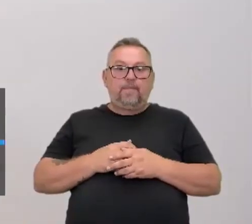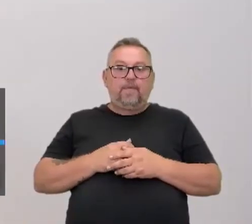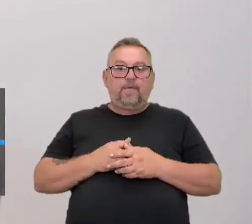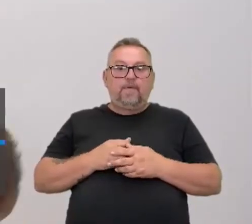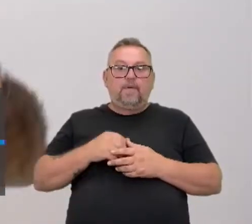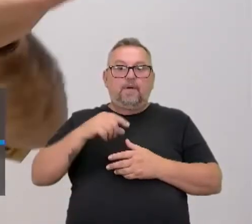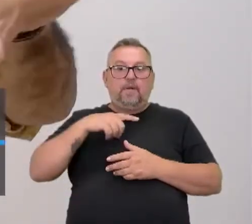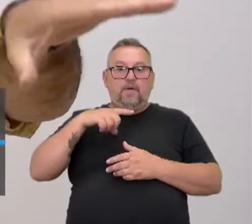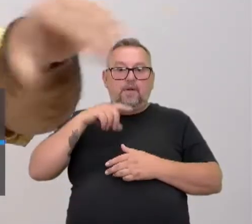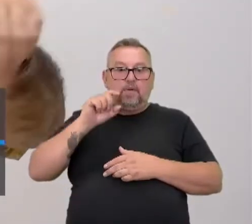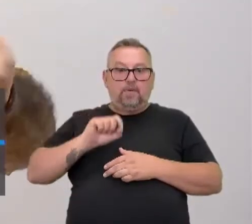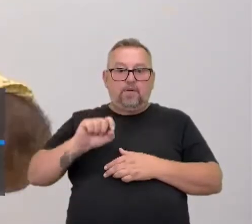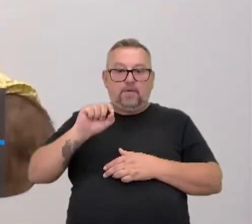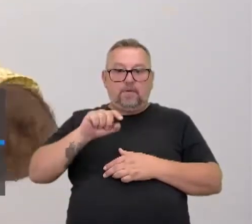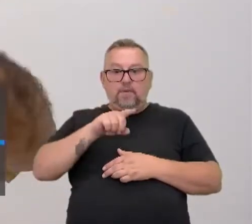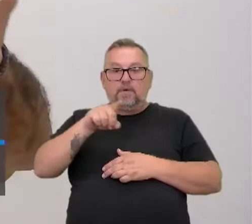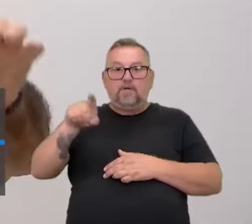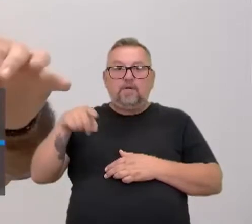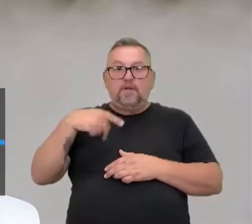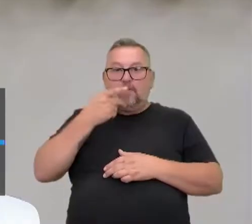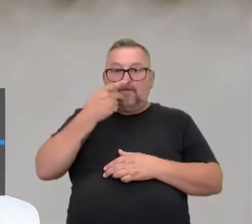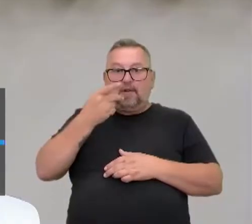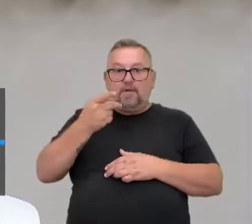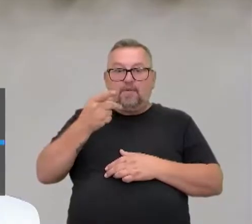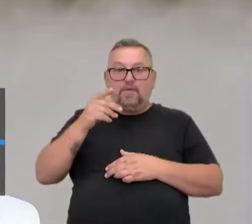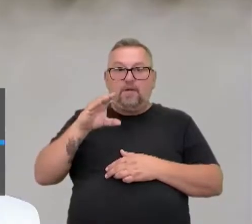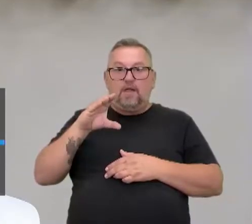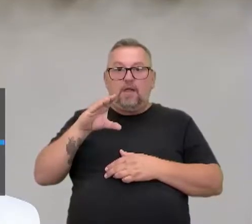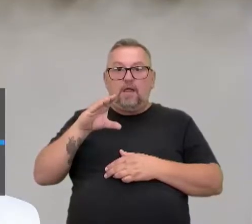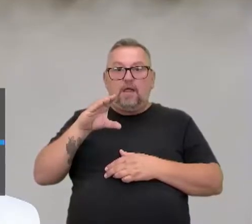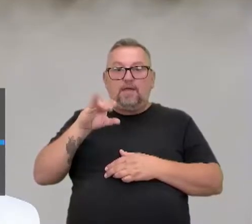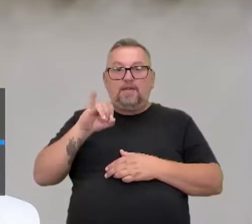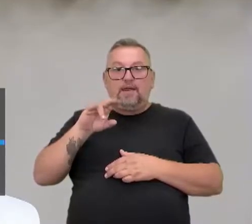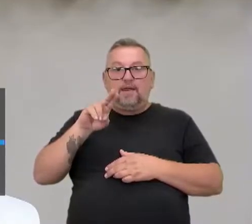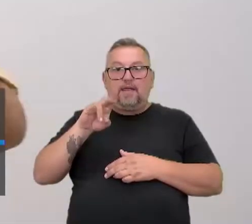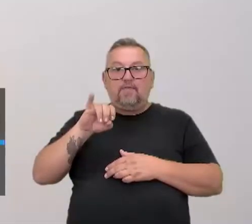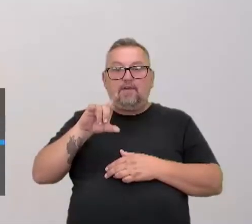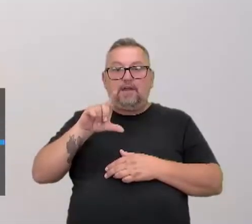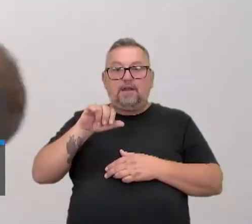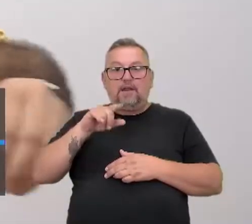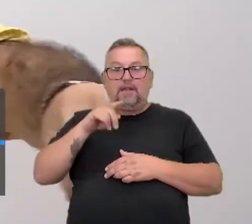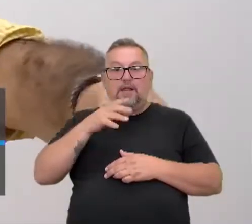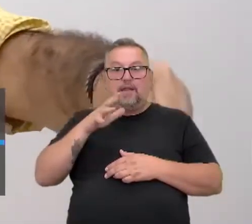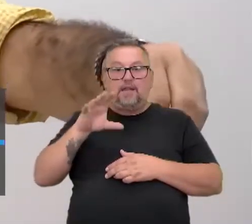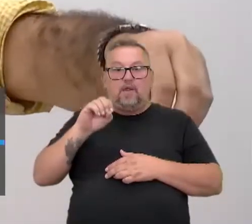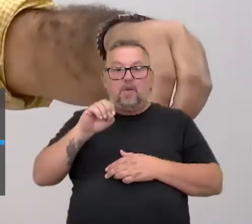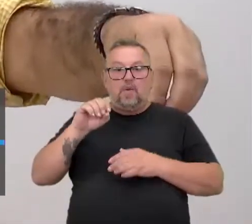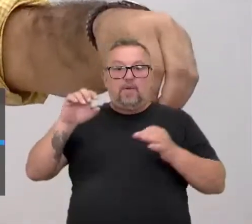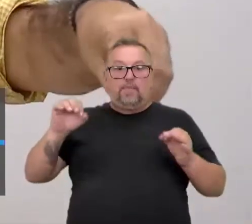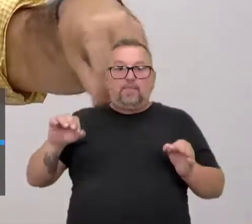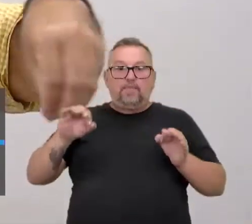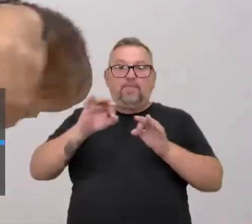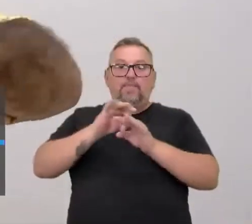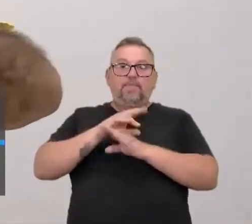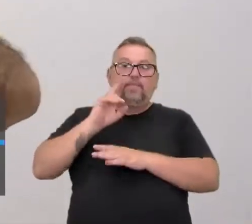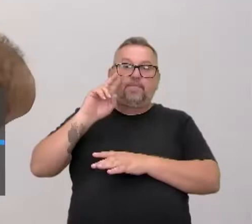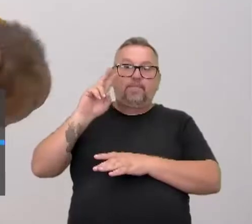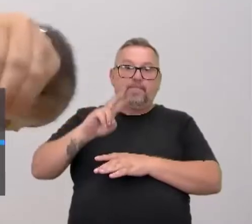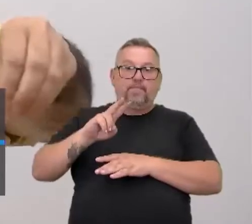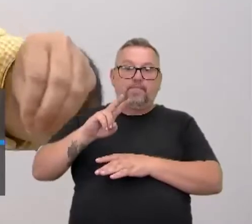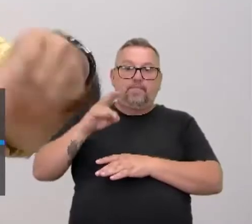eu tenho ali o que você falou, a civilização. Para terminar e